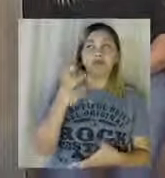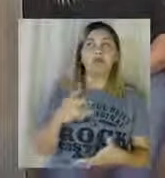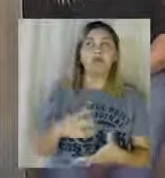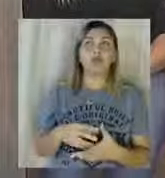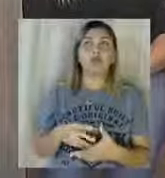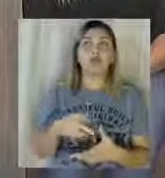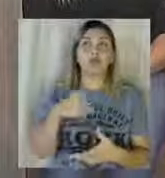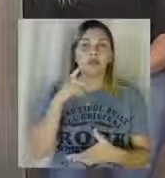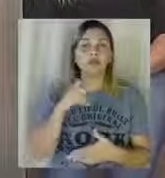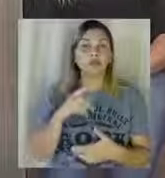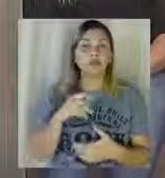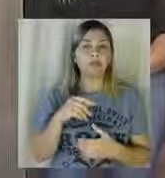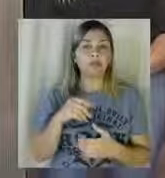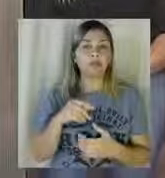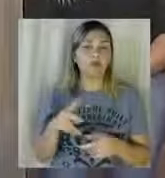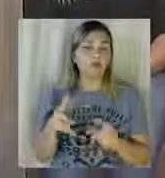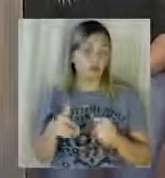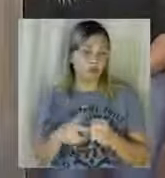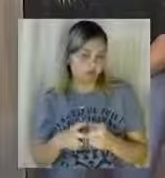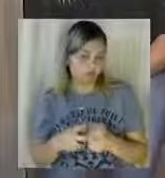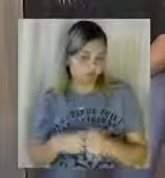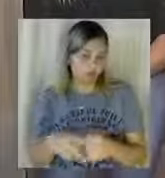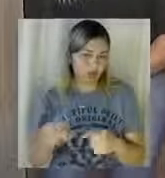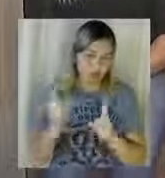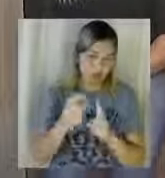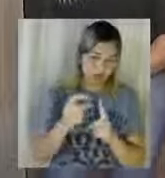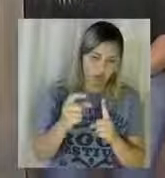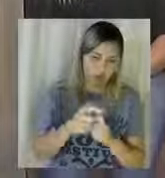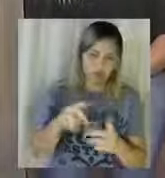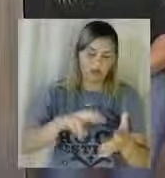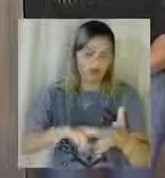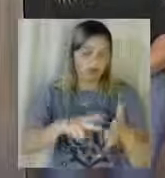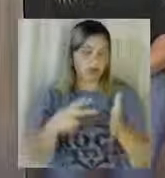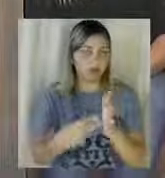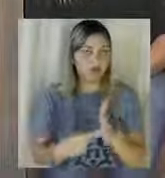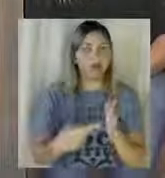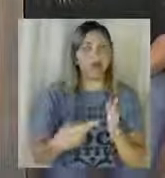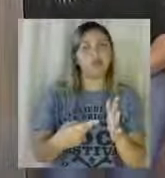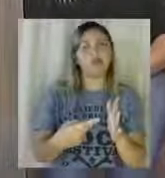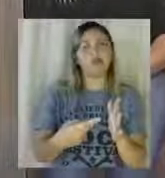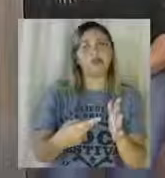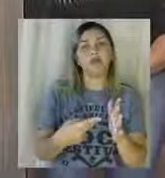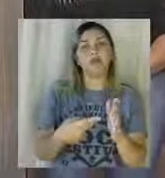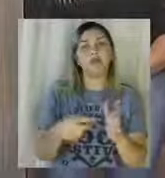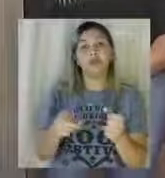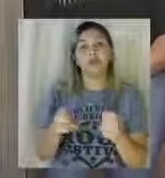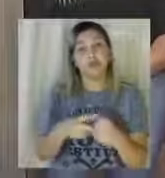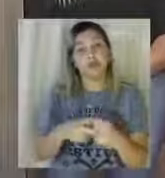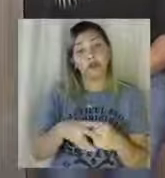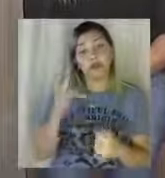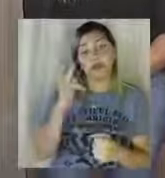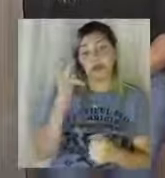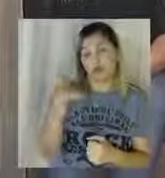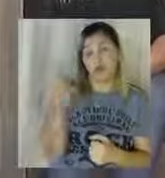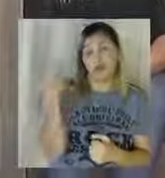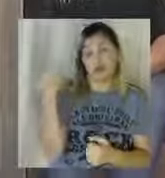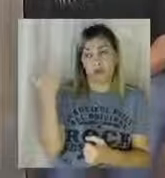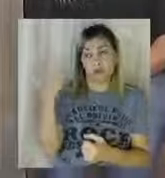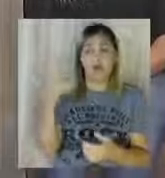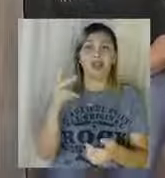através de verbo, feito a Aline falou, palavras, significado, verbos do futuro,